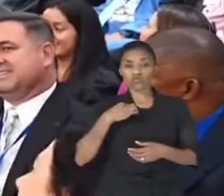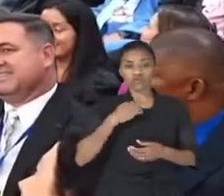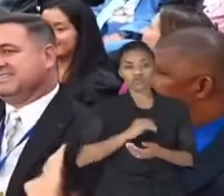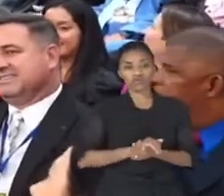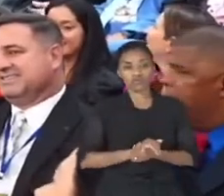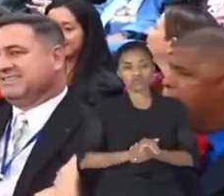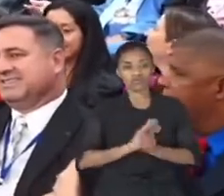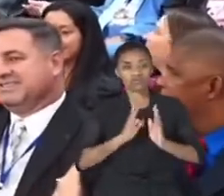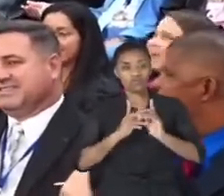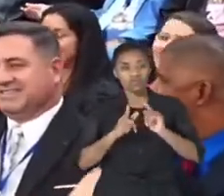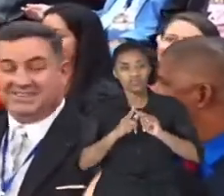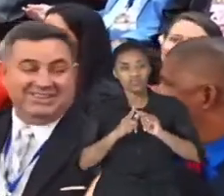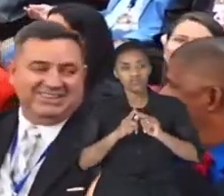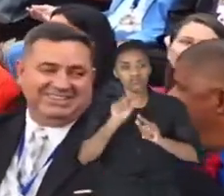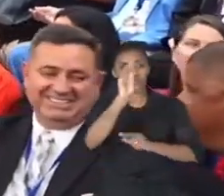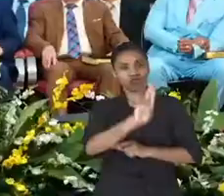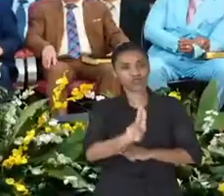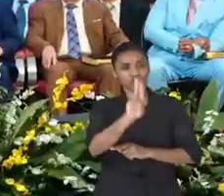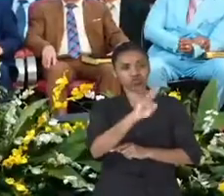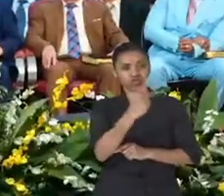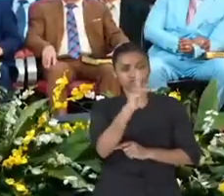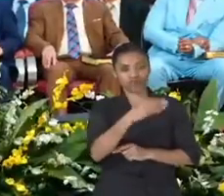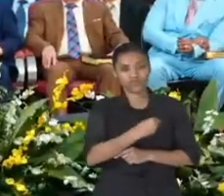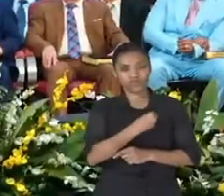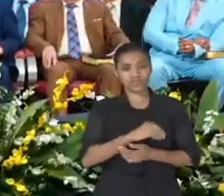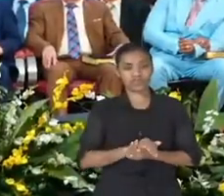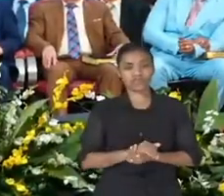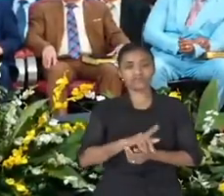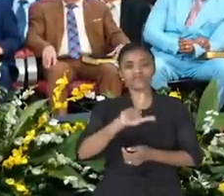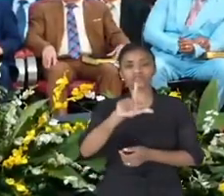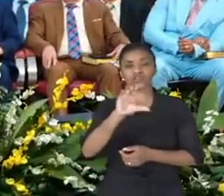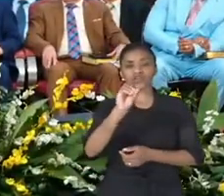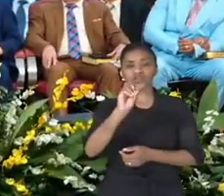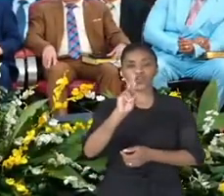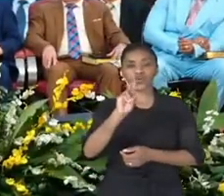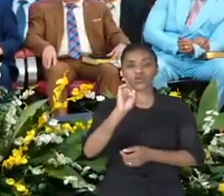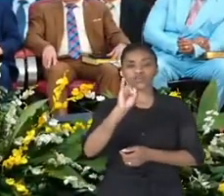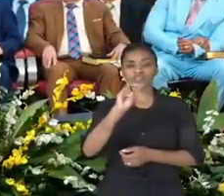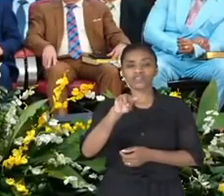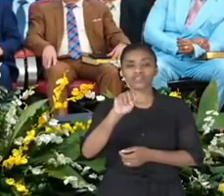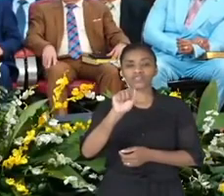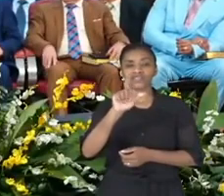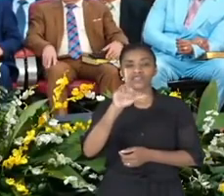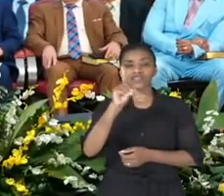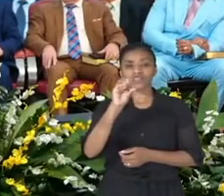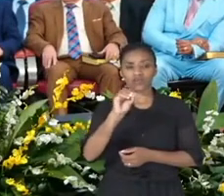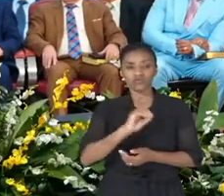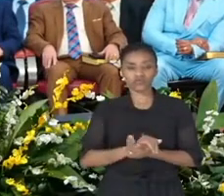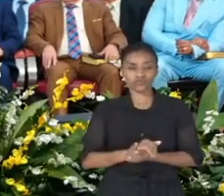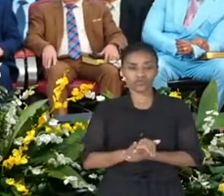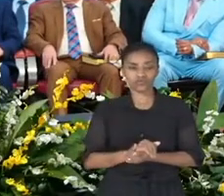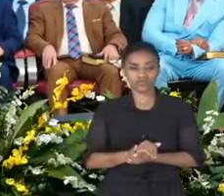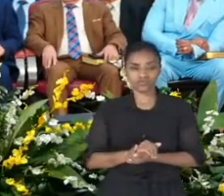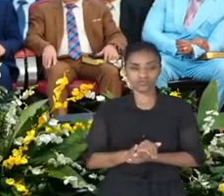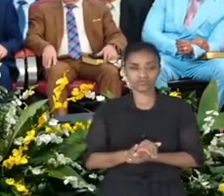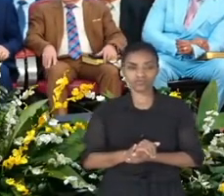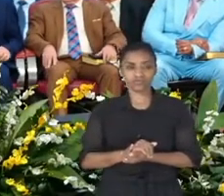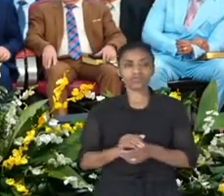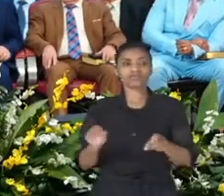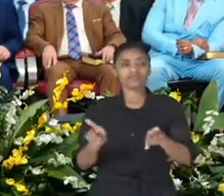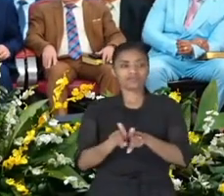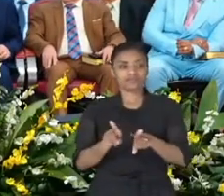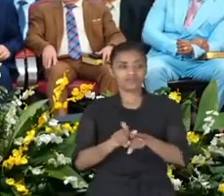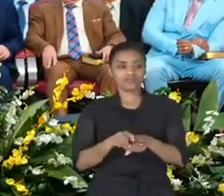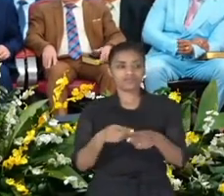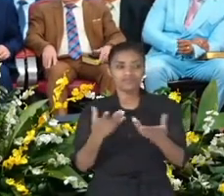de uma igreja apostólica. Deus te abençoe, Mauro. Lorinaldo Miranda, a minha esposa falou, quando é que ele vai lá em Orlândia? Eu falei, estou dependendo dele, eu não consigo